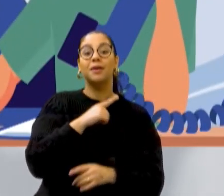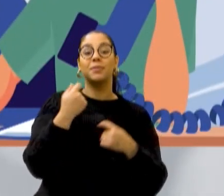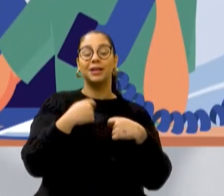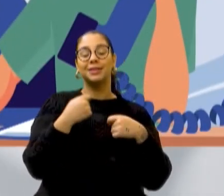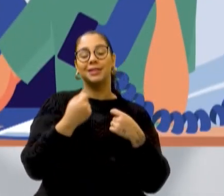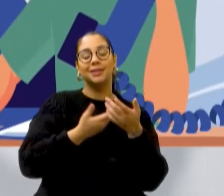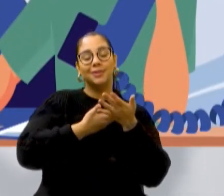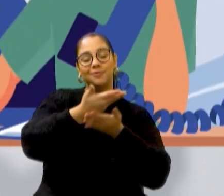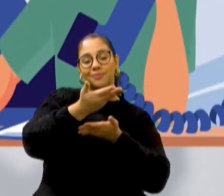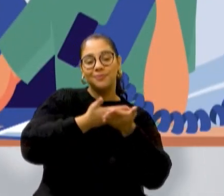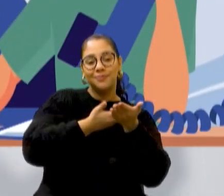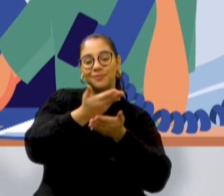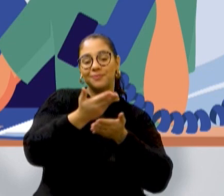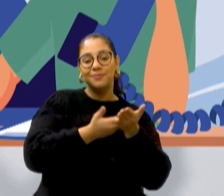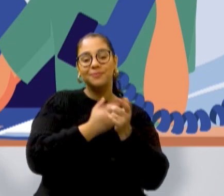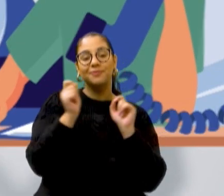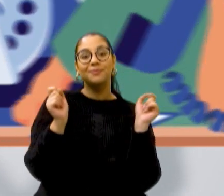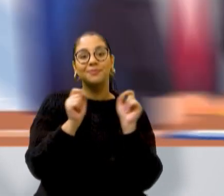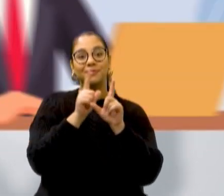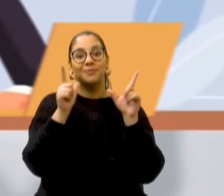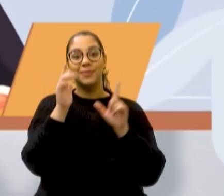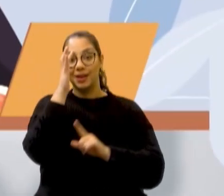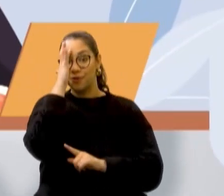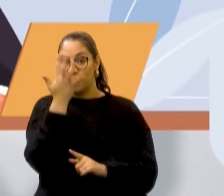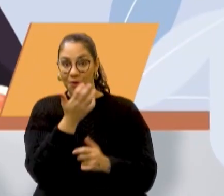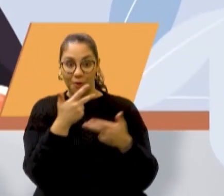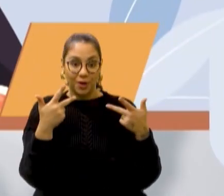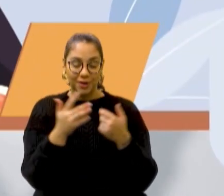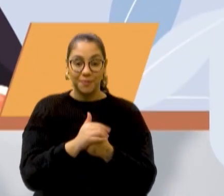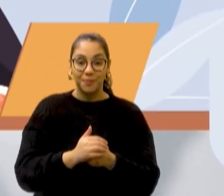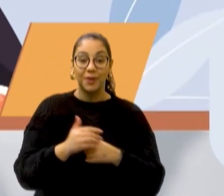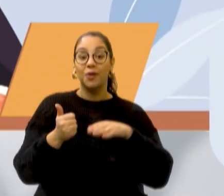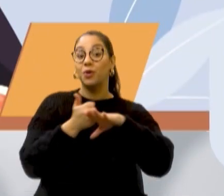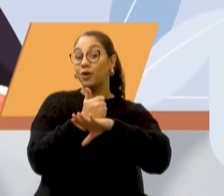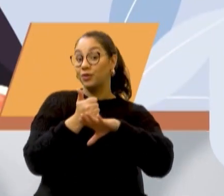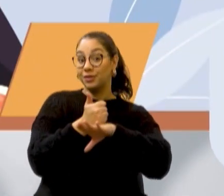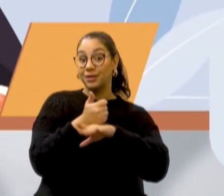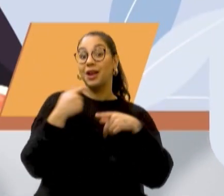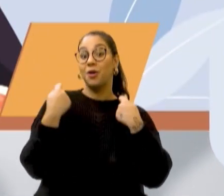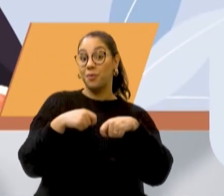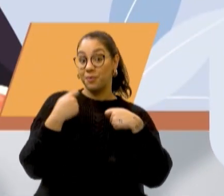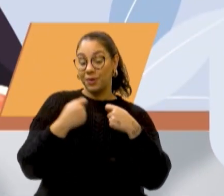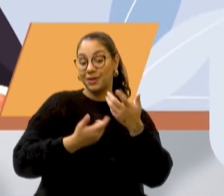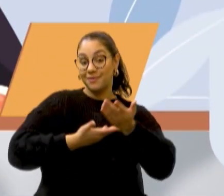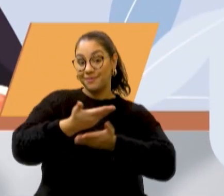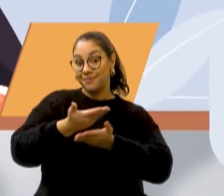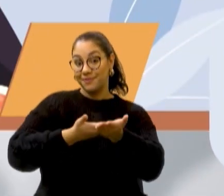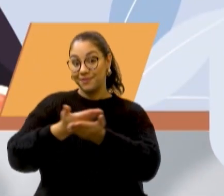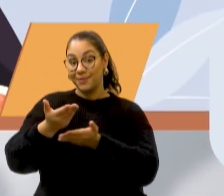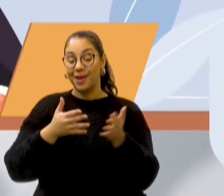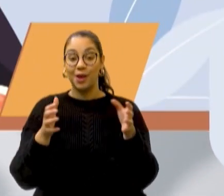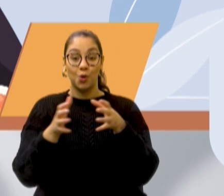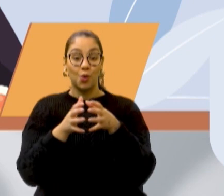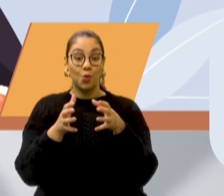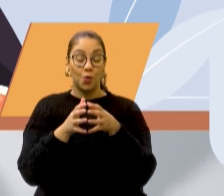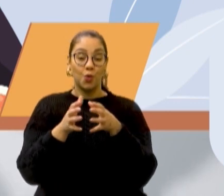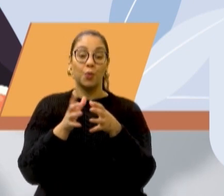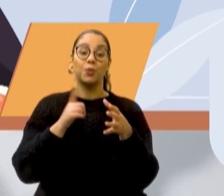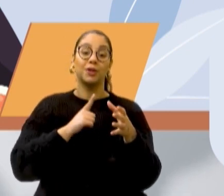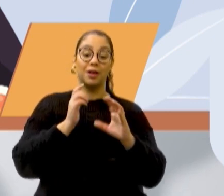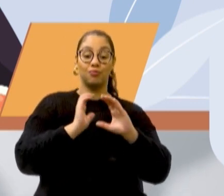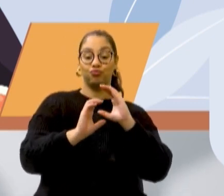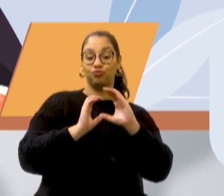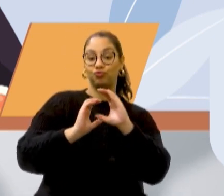ligações receptivas e ativas esse profissional deve conviver bem em grupo ter uma escuta ativa